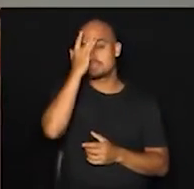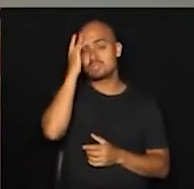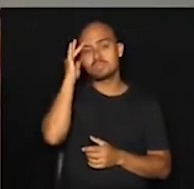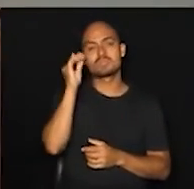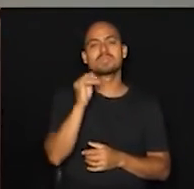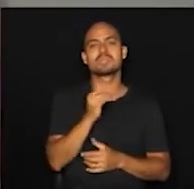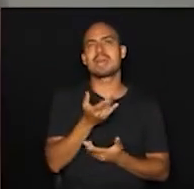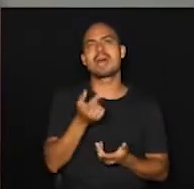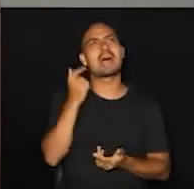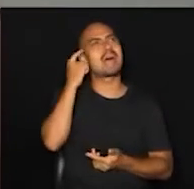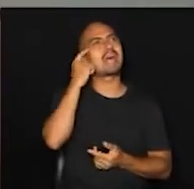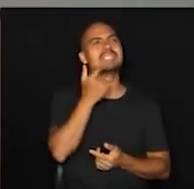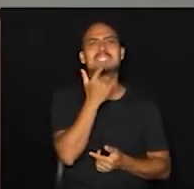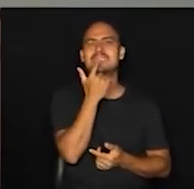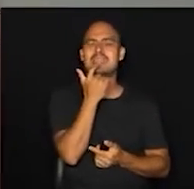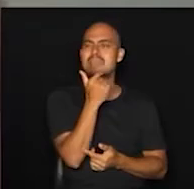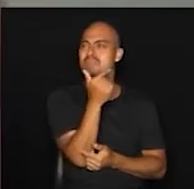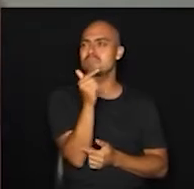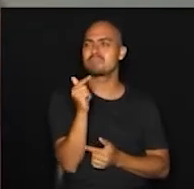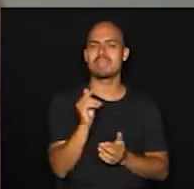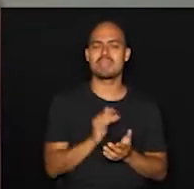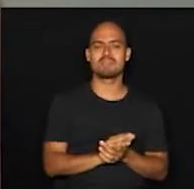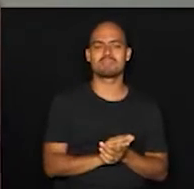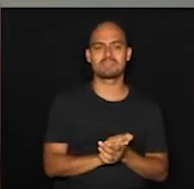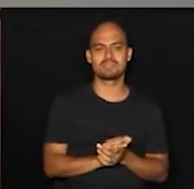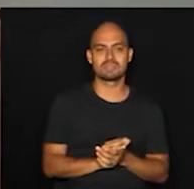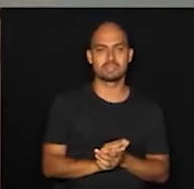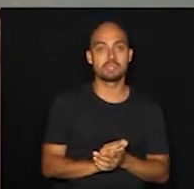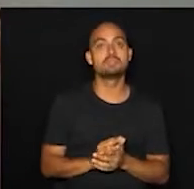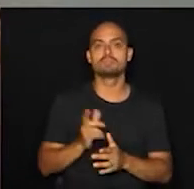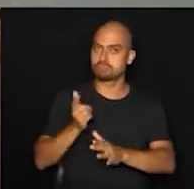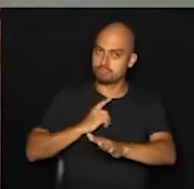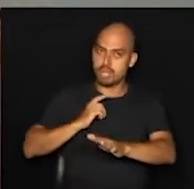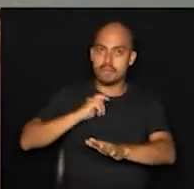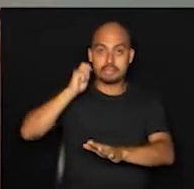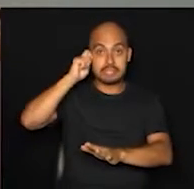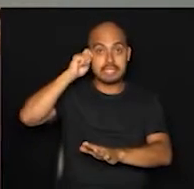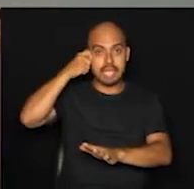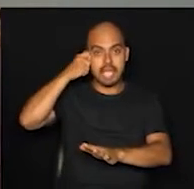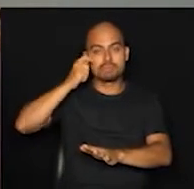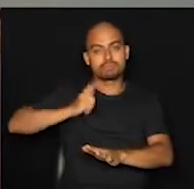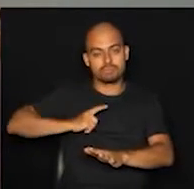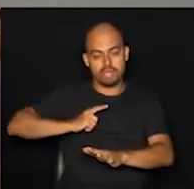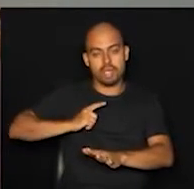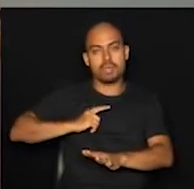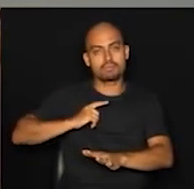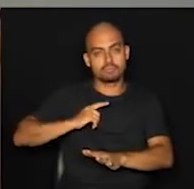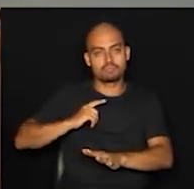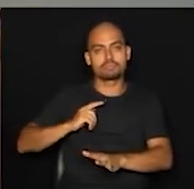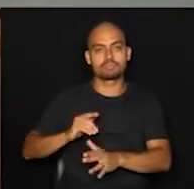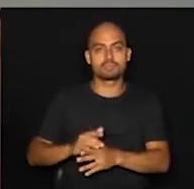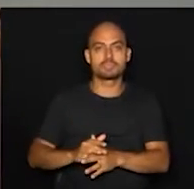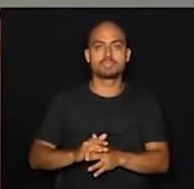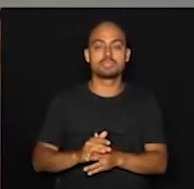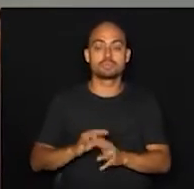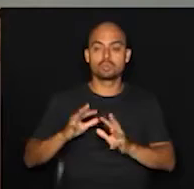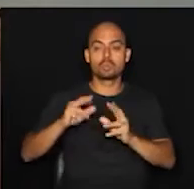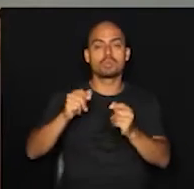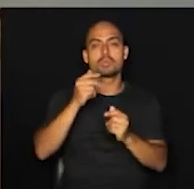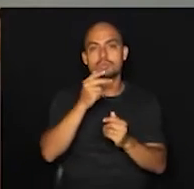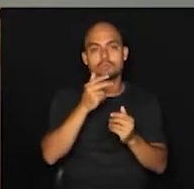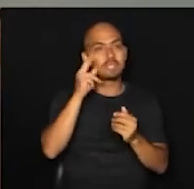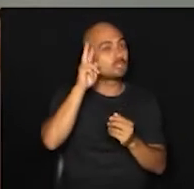proclamação da República. O sangue que teve foi o negro, e era o sangue isabelista. Então, isso tudo se